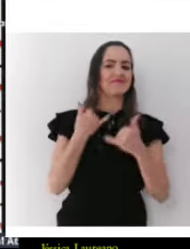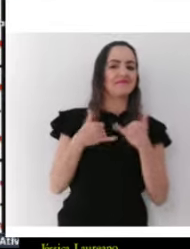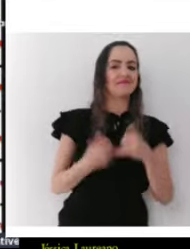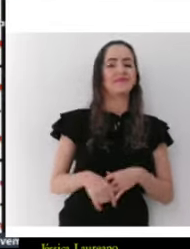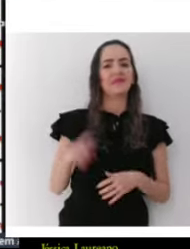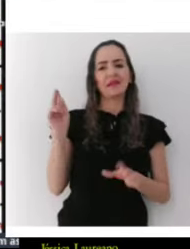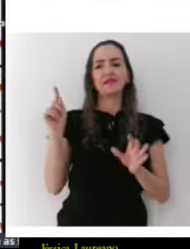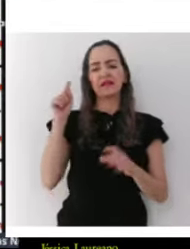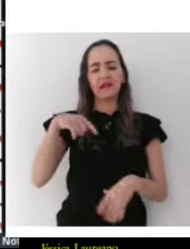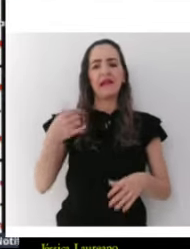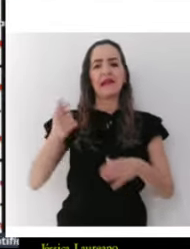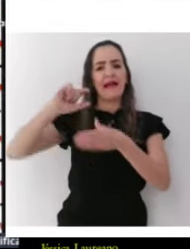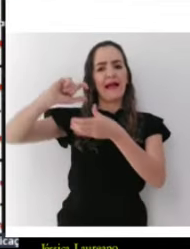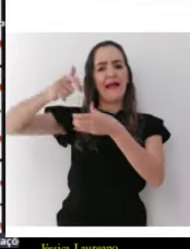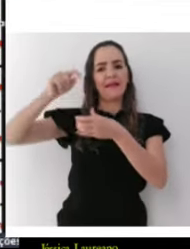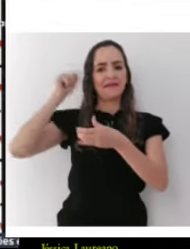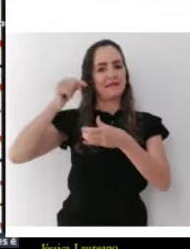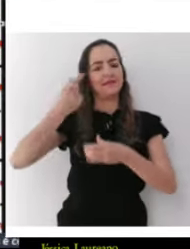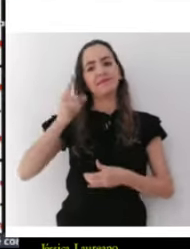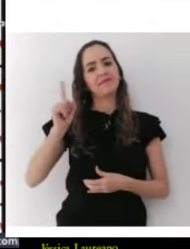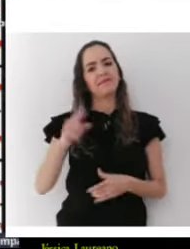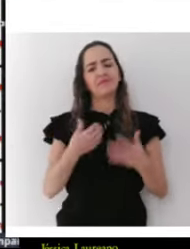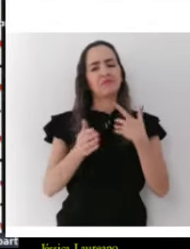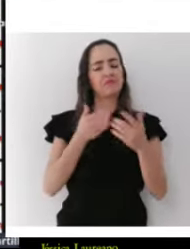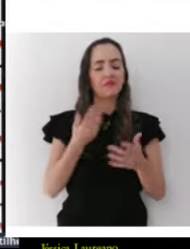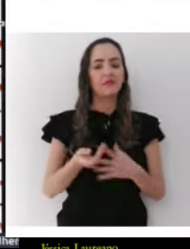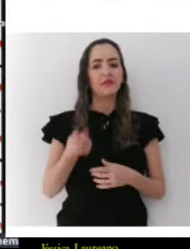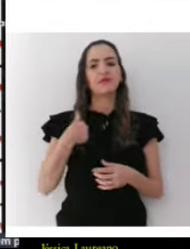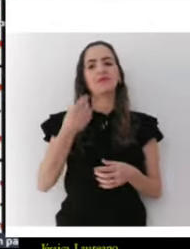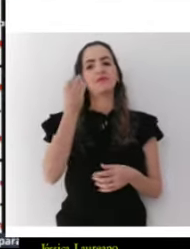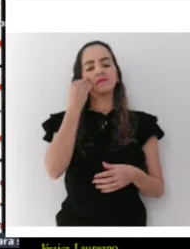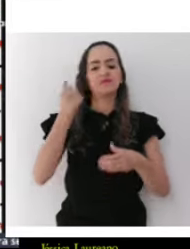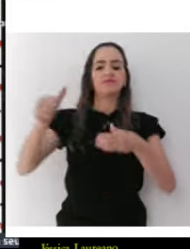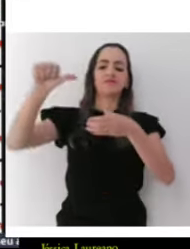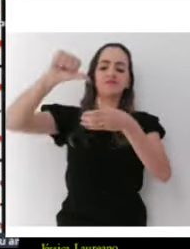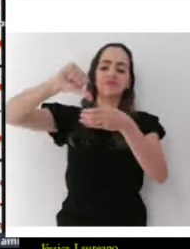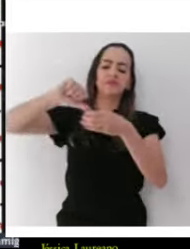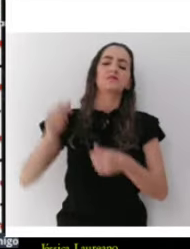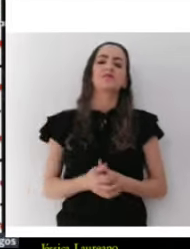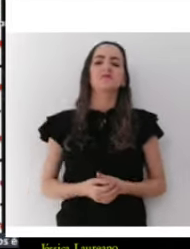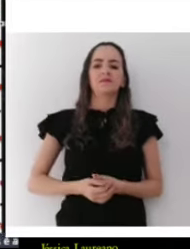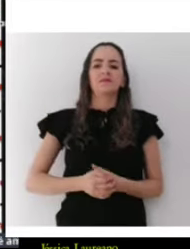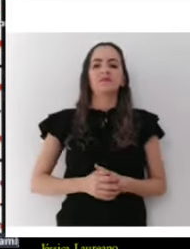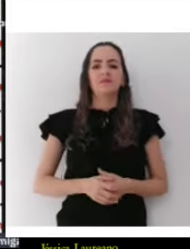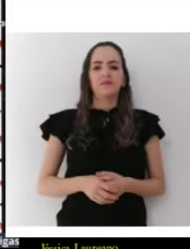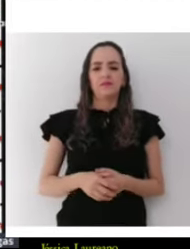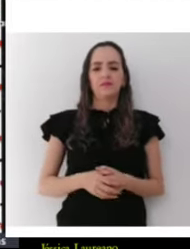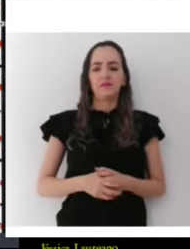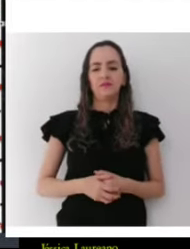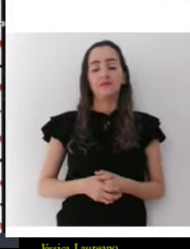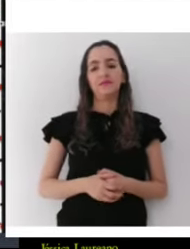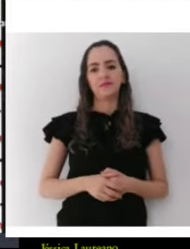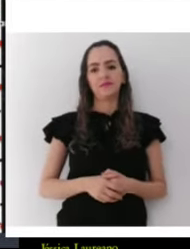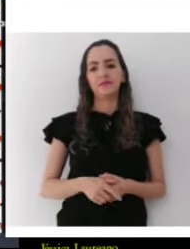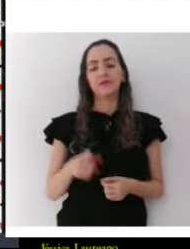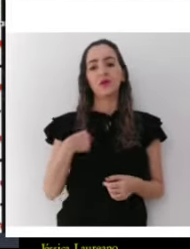garrafa qualquer aí que eu medi para poder construir esse problema. Gente, aí quando eu fui medir, aí